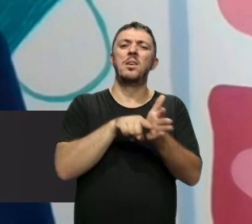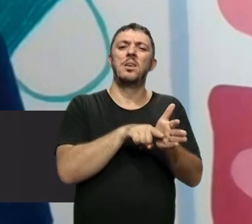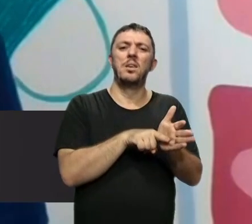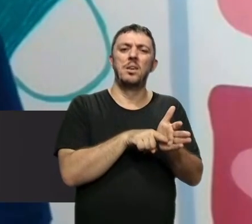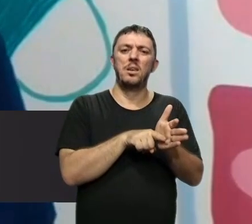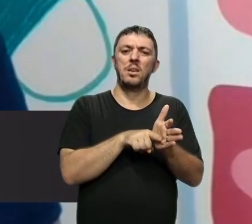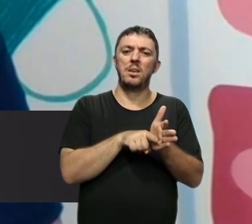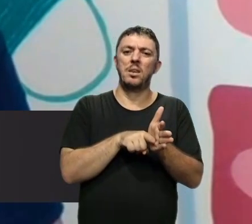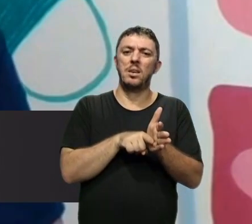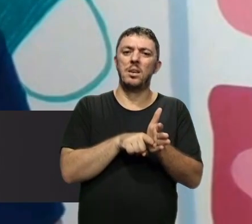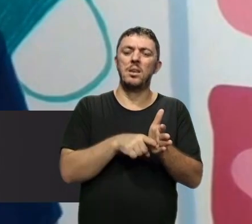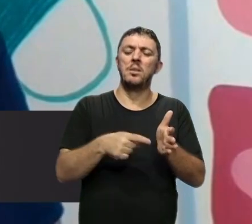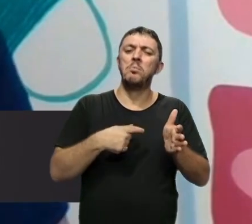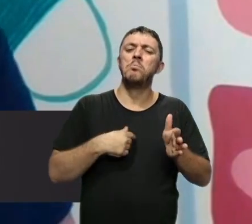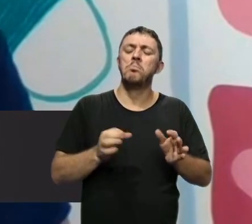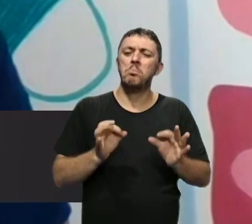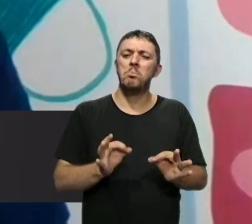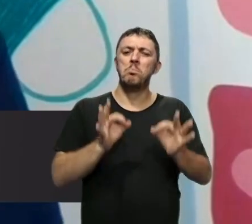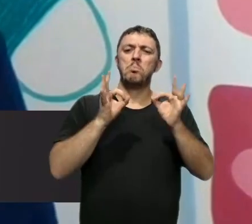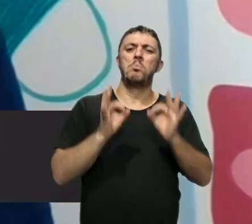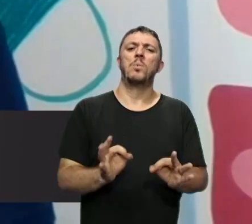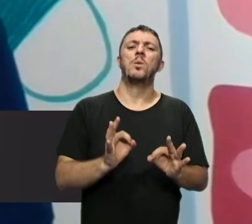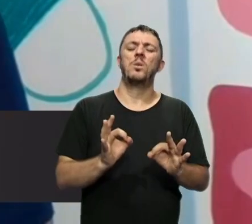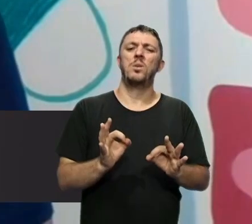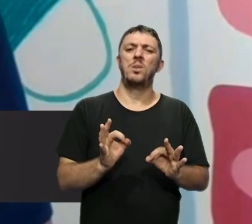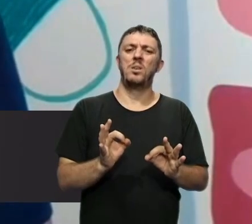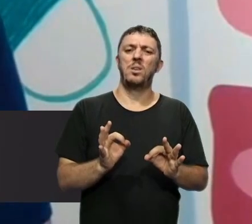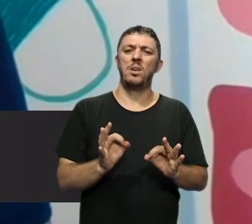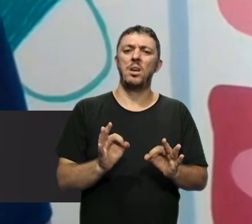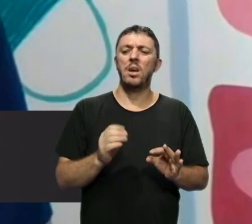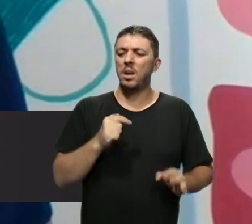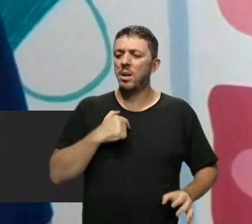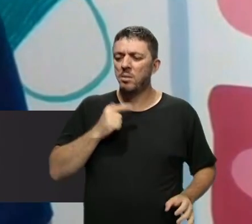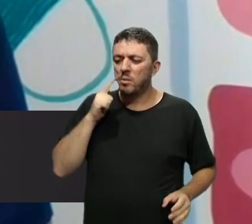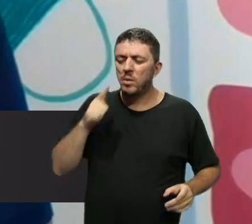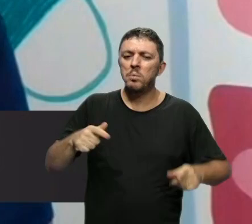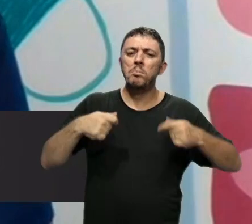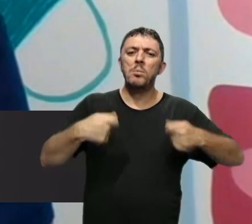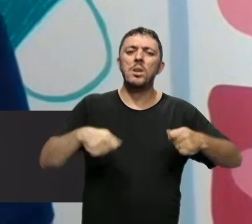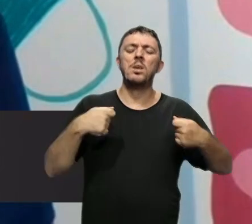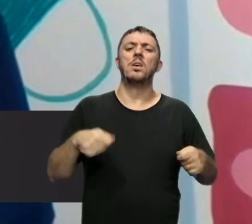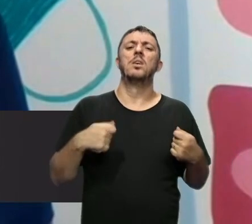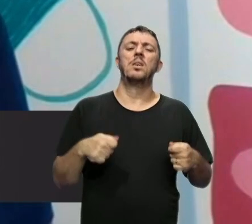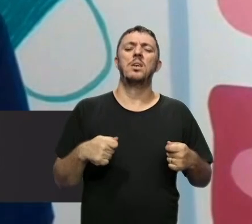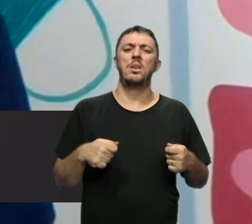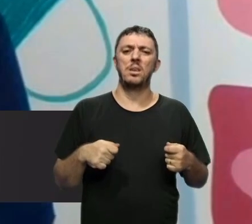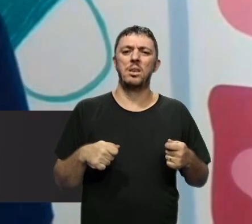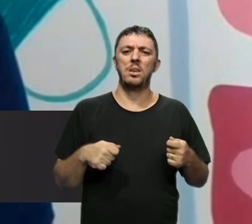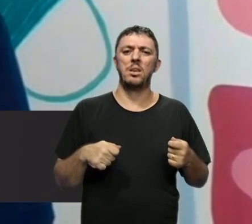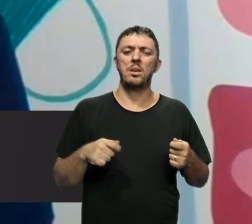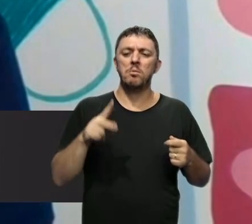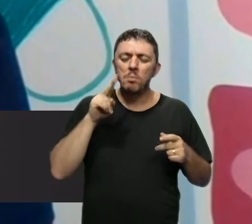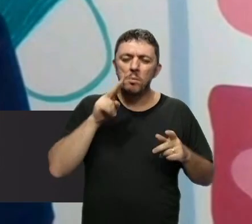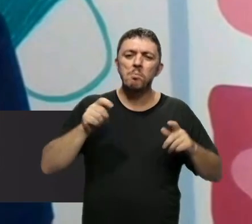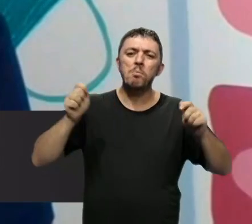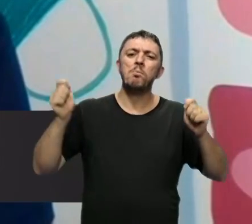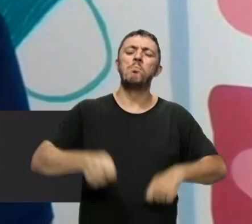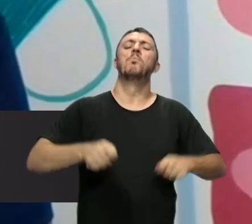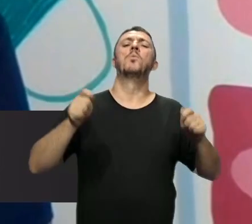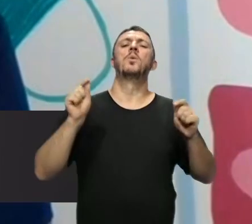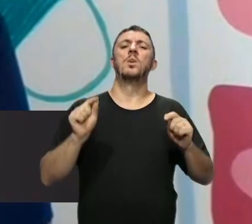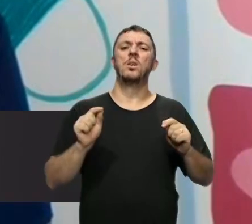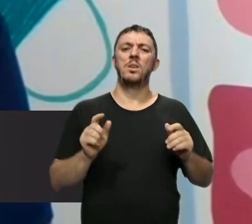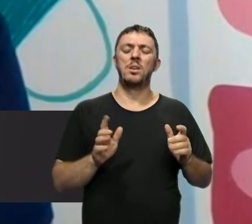certeza, a gente precisa olhar para a potência, né? Eu